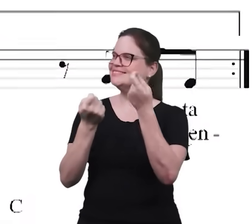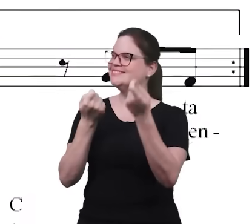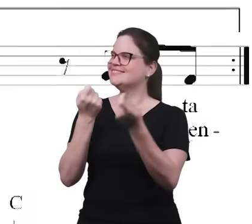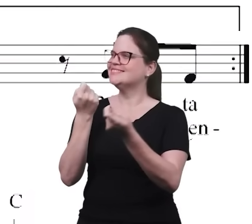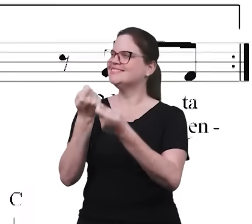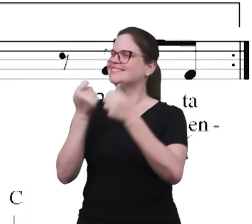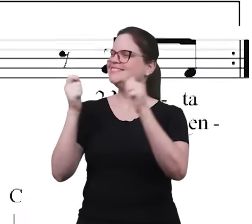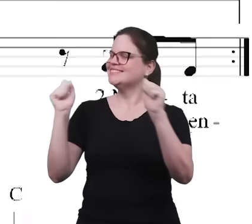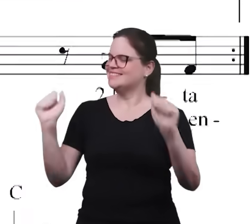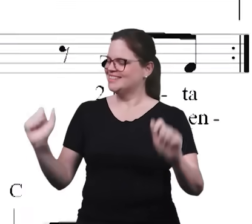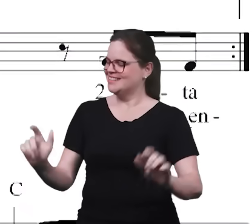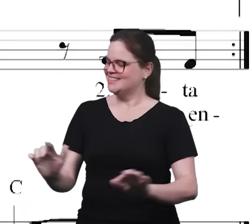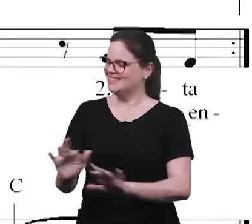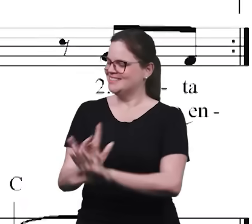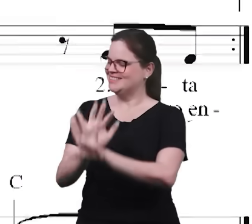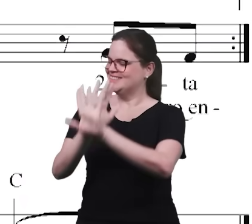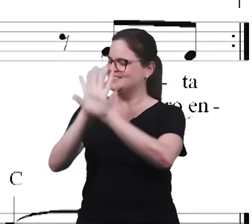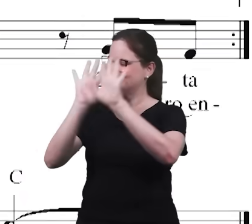aleluia,